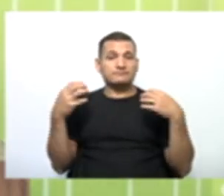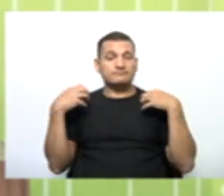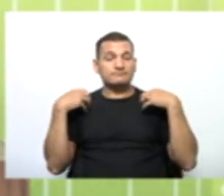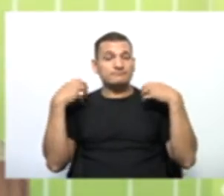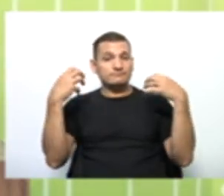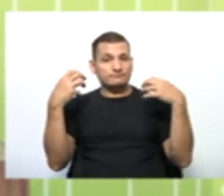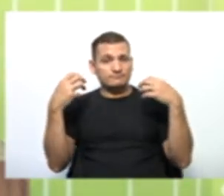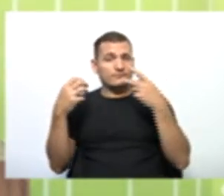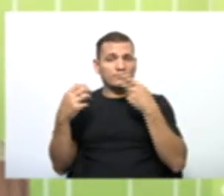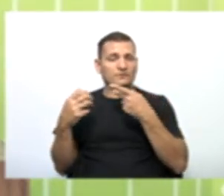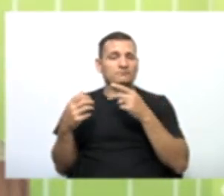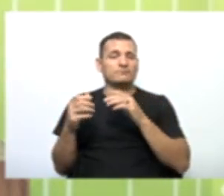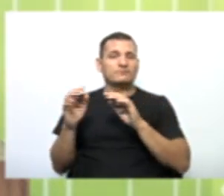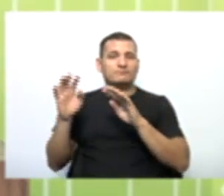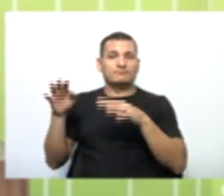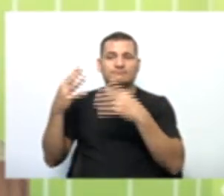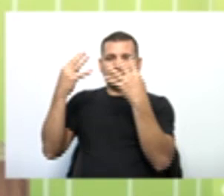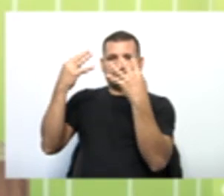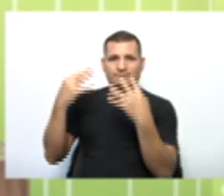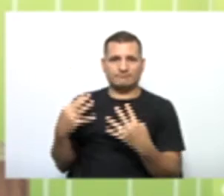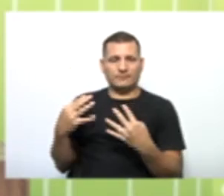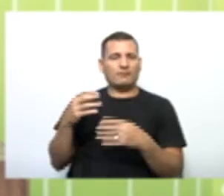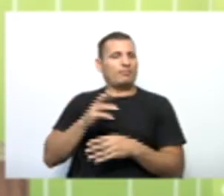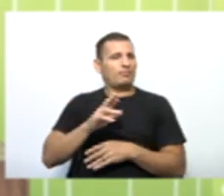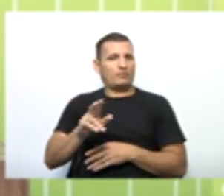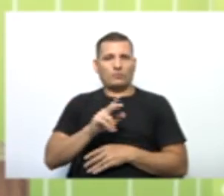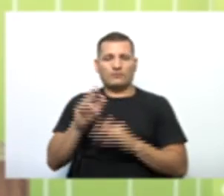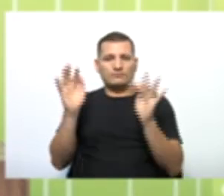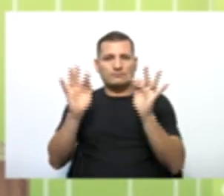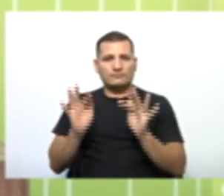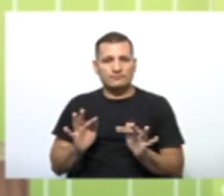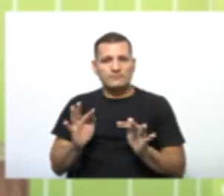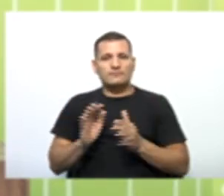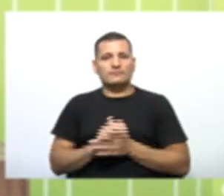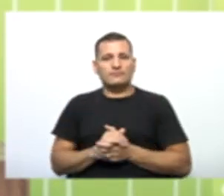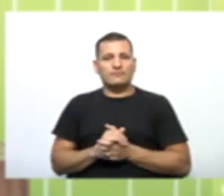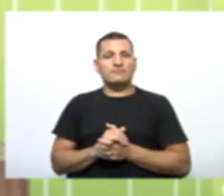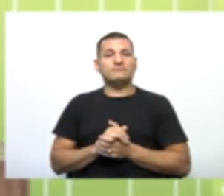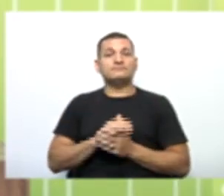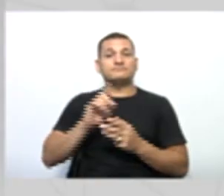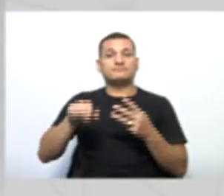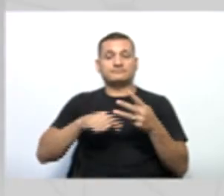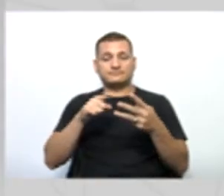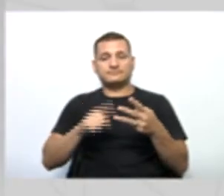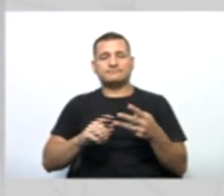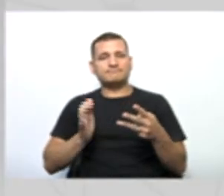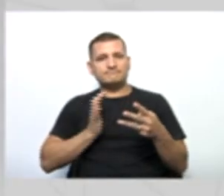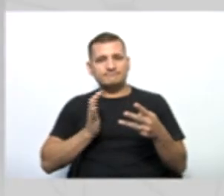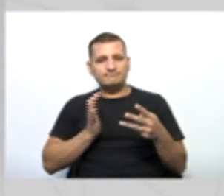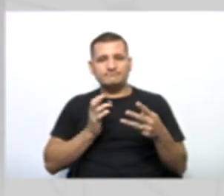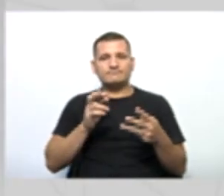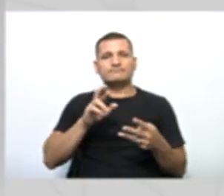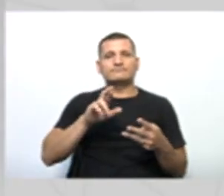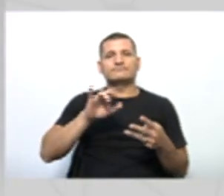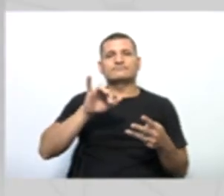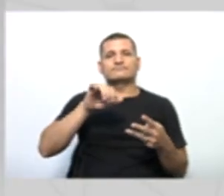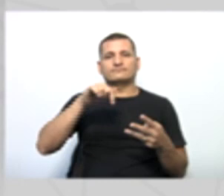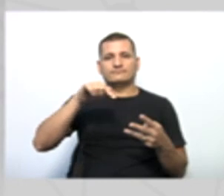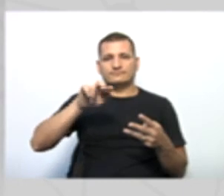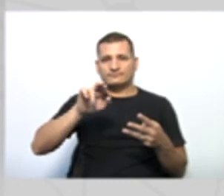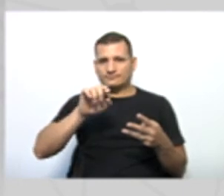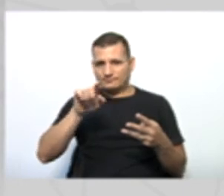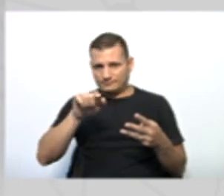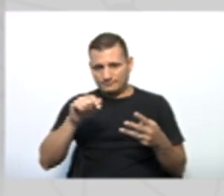honras não é felicidade. E aí a última, riqueza. Riqueza é bom, né, gente? Riqueza deve